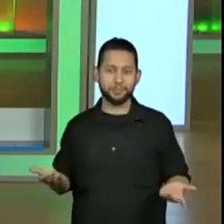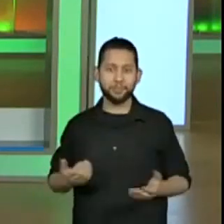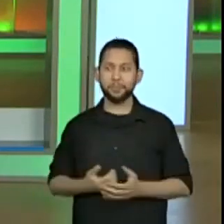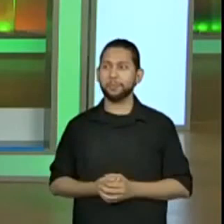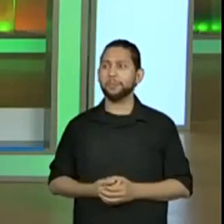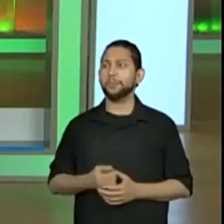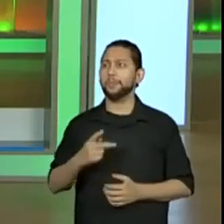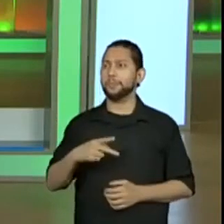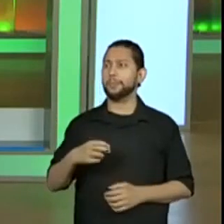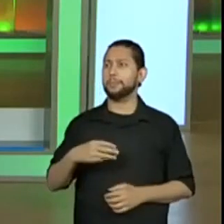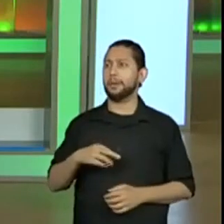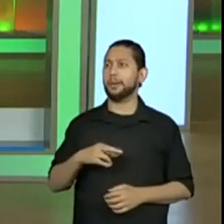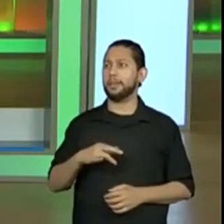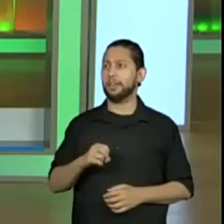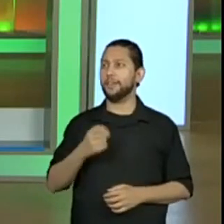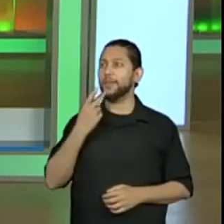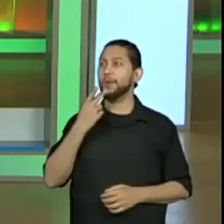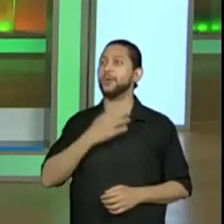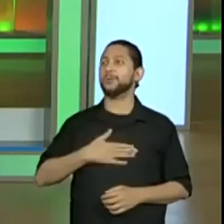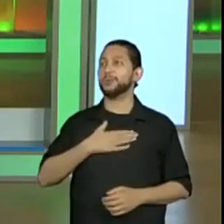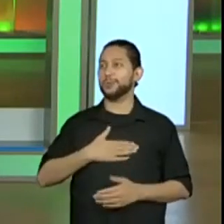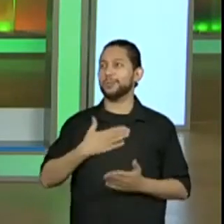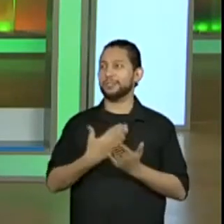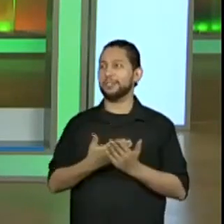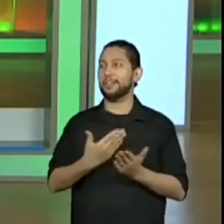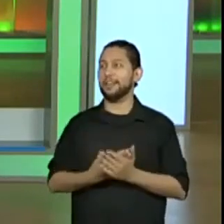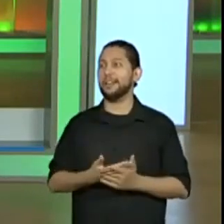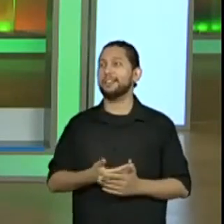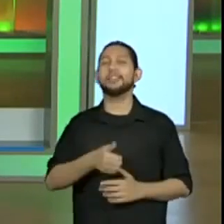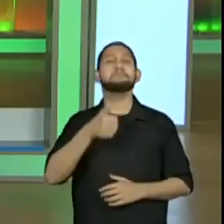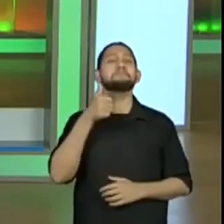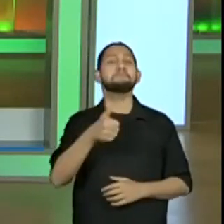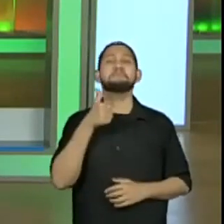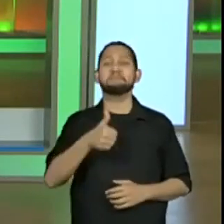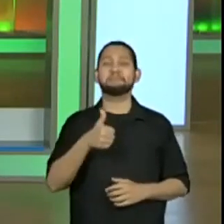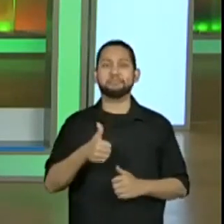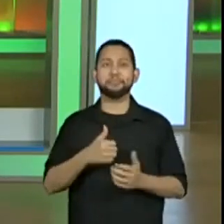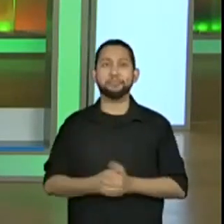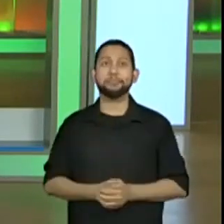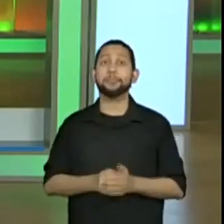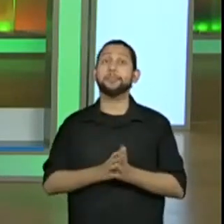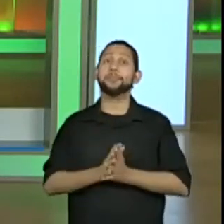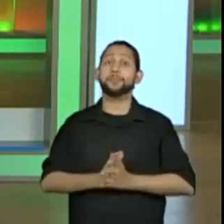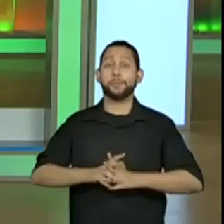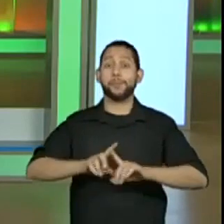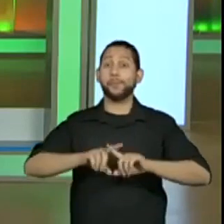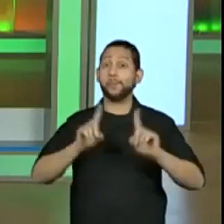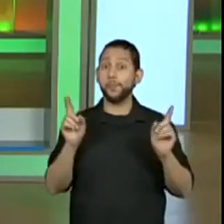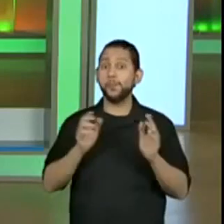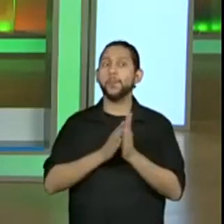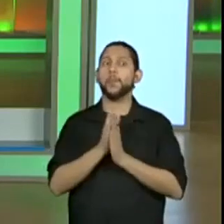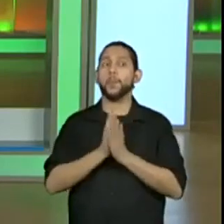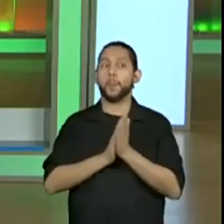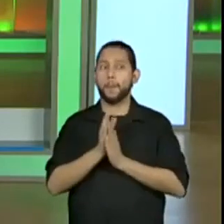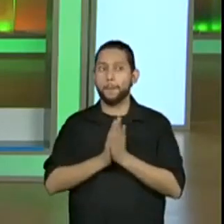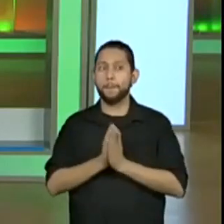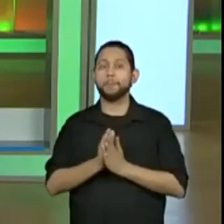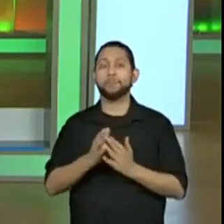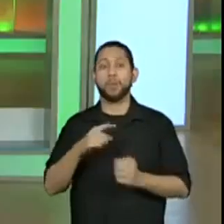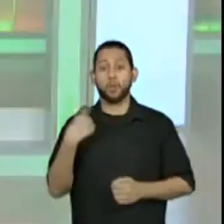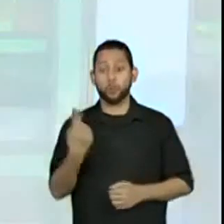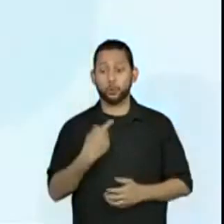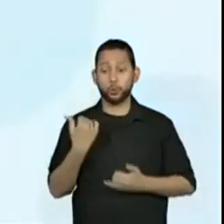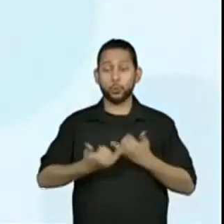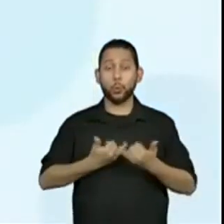professora Maria disse que a aluna Ana Paula está gostando muito da aula. Que bom! Verdade. Mas vamos às instruções de